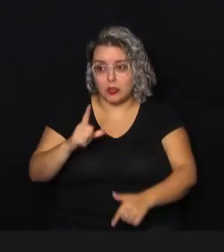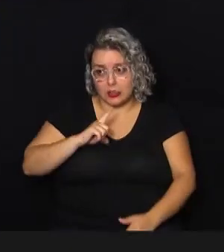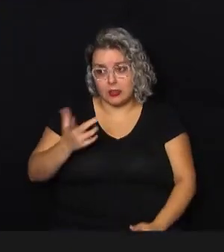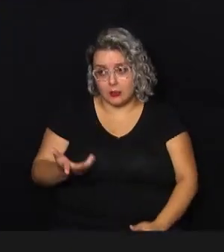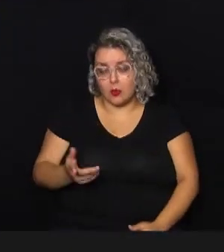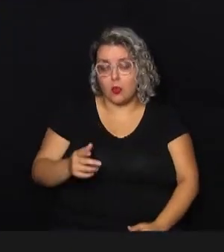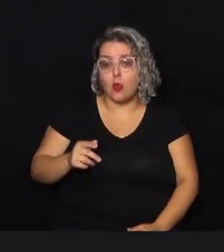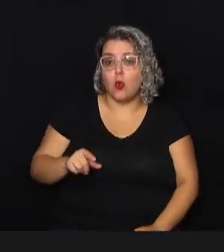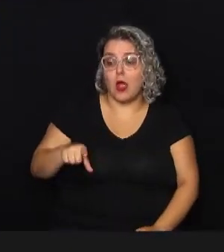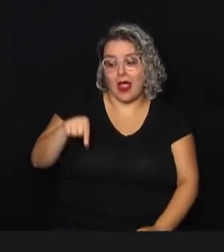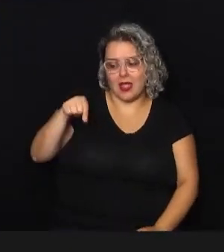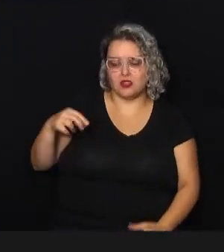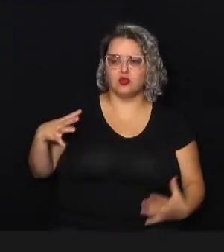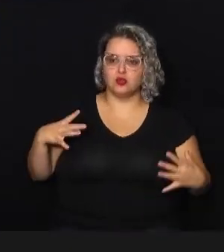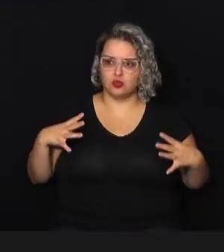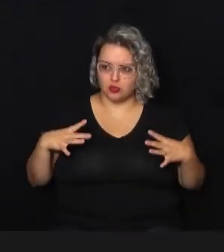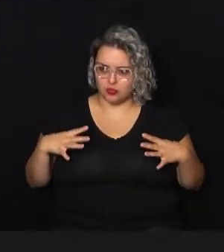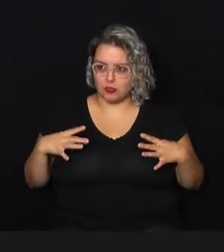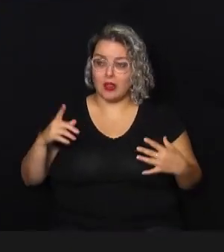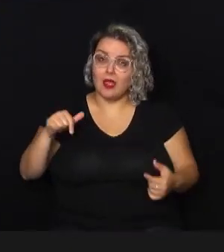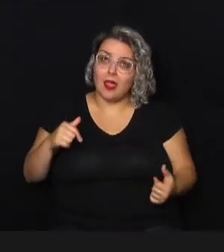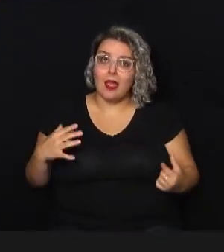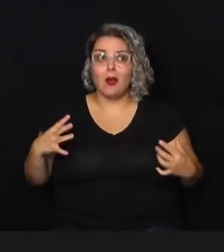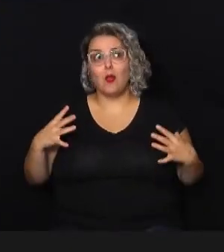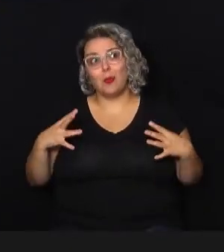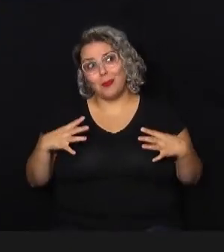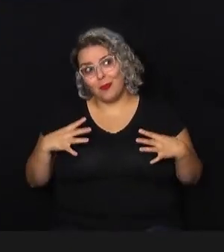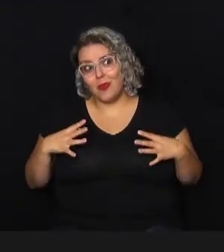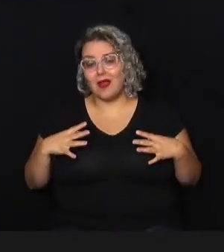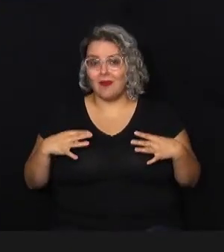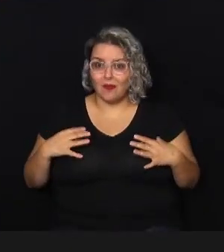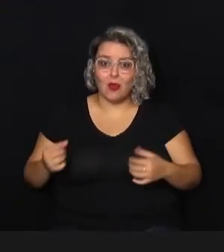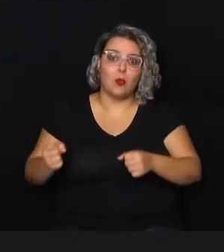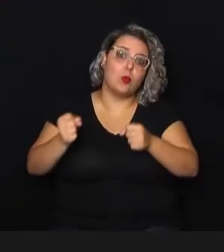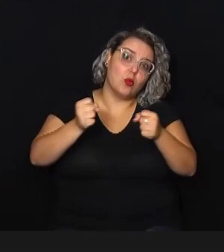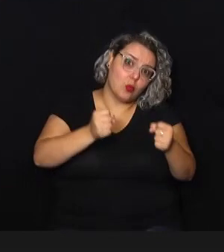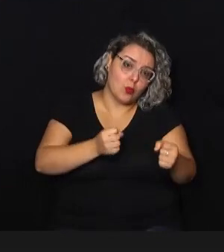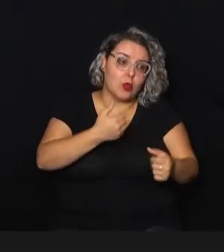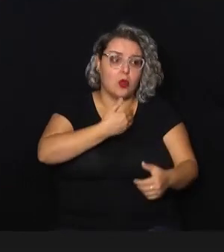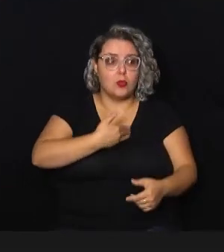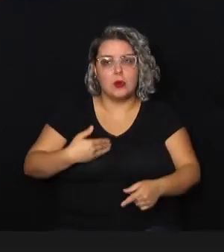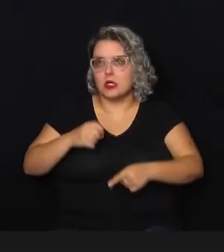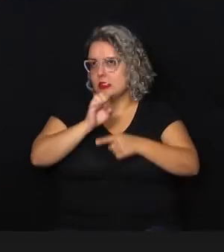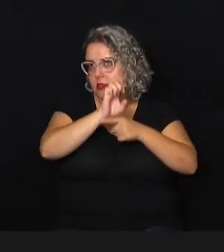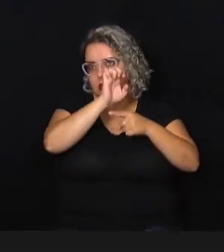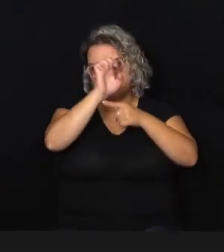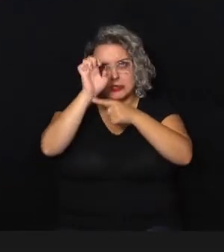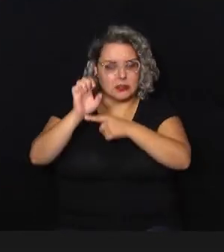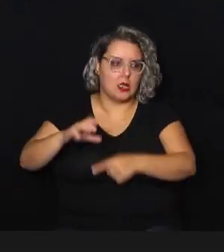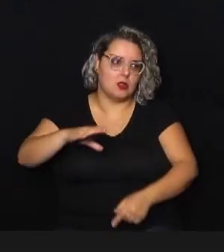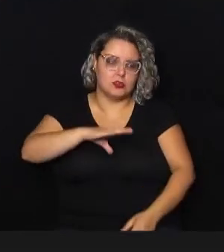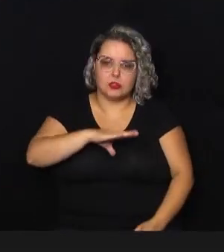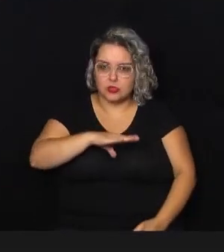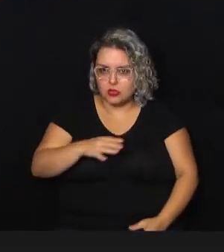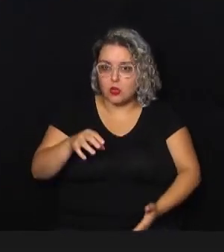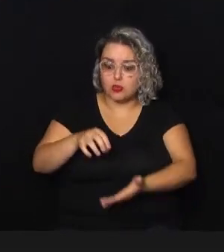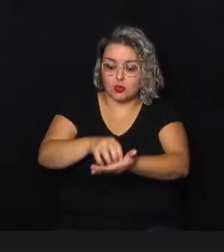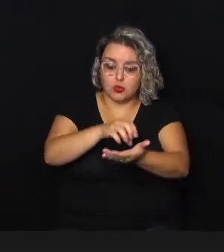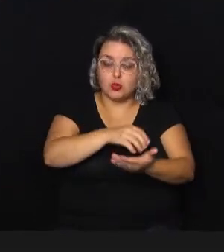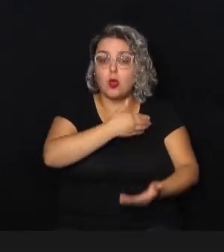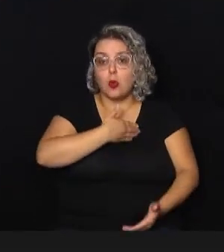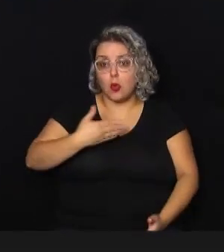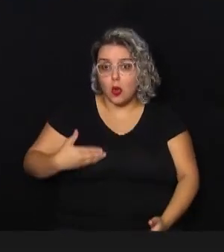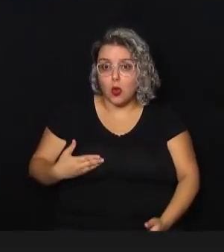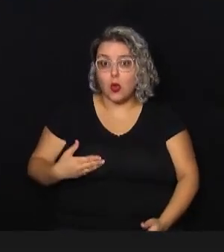mais é do que uma folga que o poder público, vamos dizer assim, os estados, os municípios, os órgãos públicos,